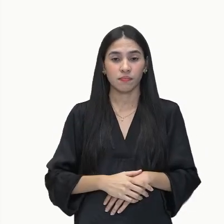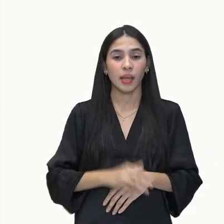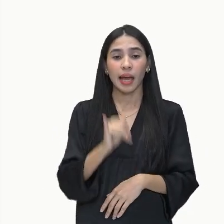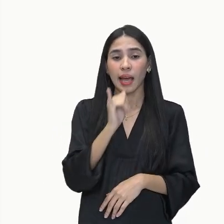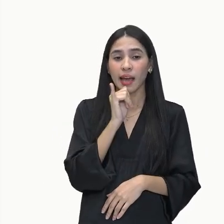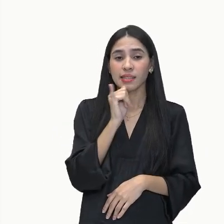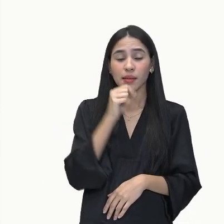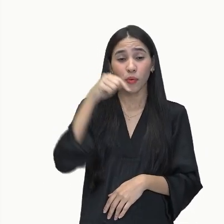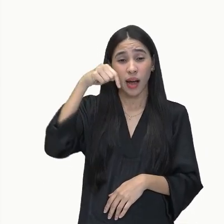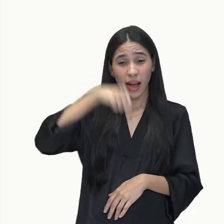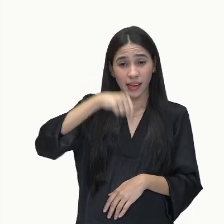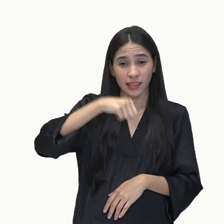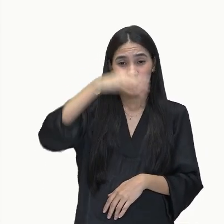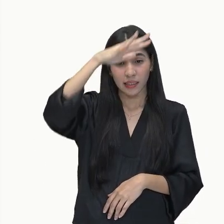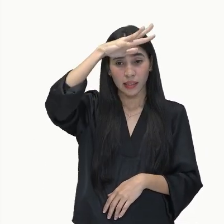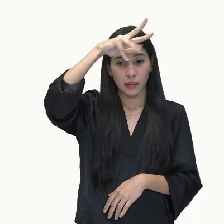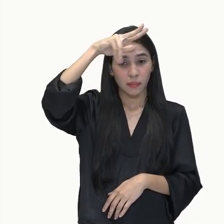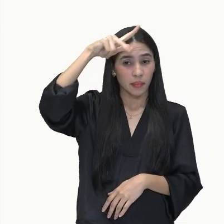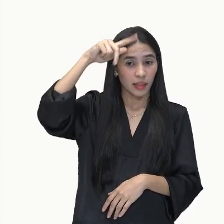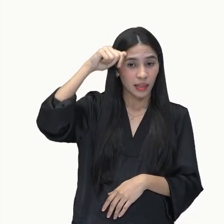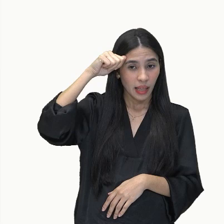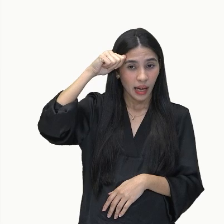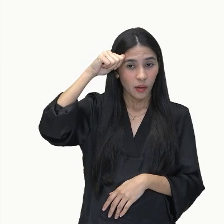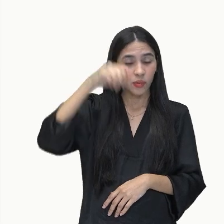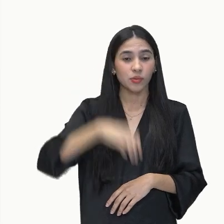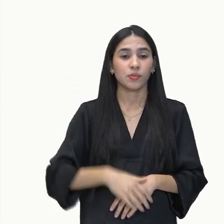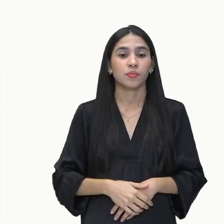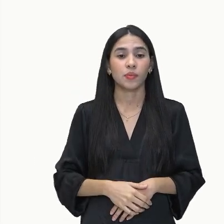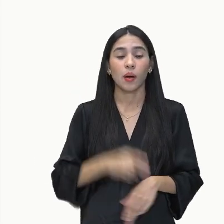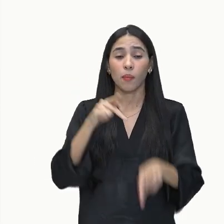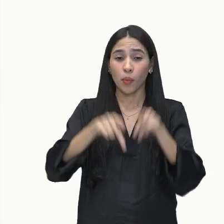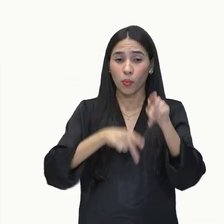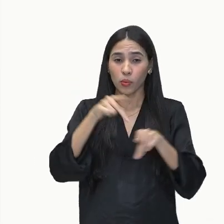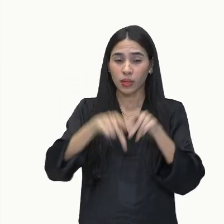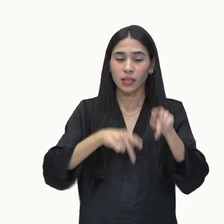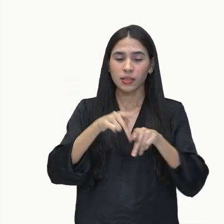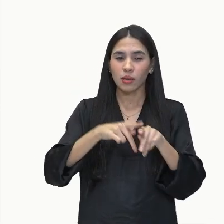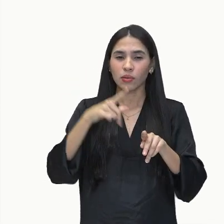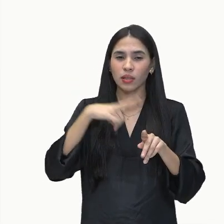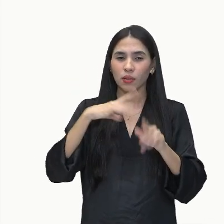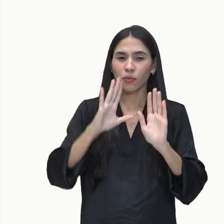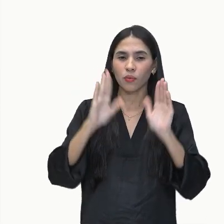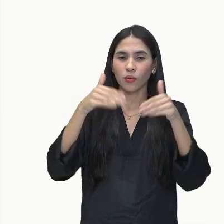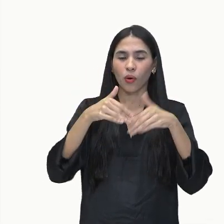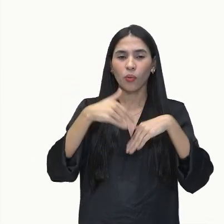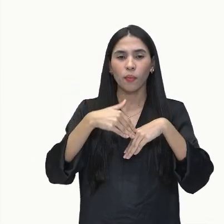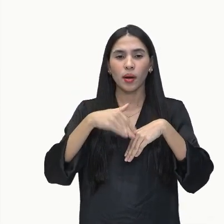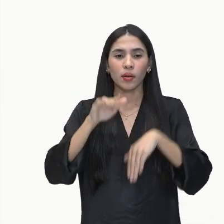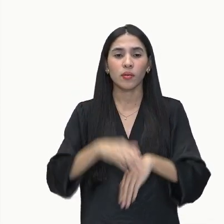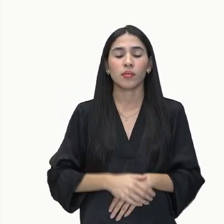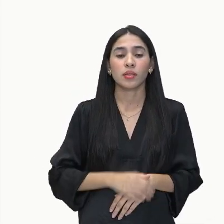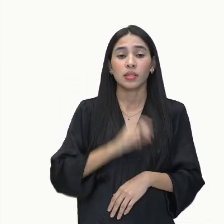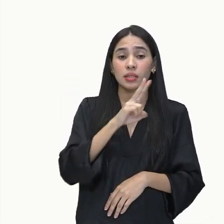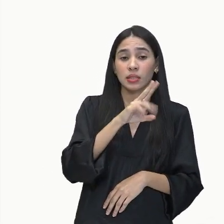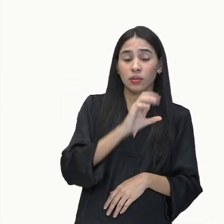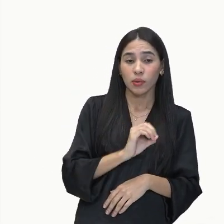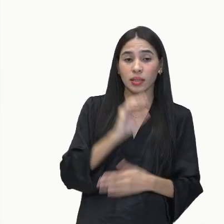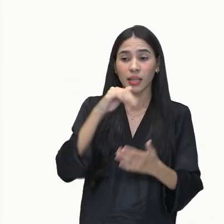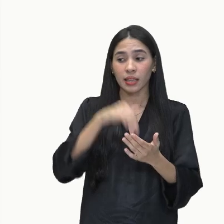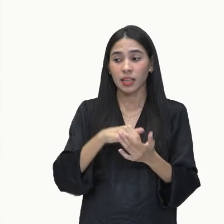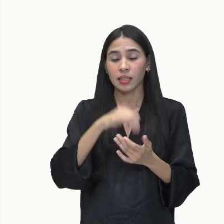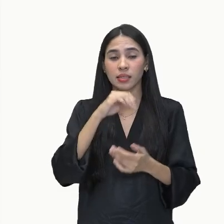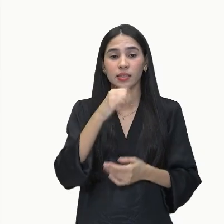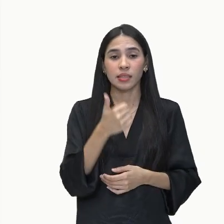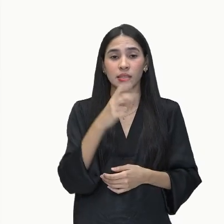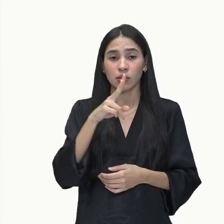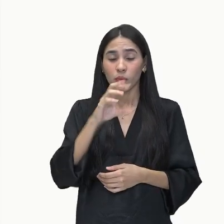do mapa aqui bem fraquinho, né? A população urbana ela estava em torno entre 50 a 150 milhões de